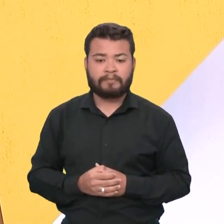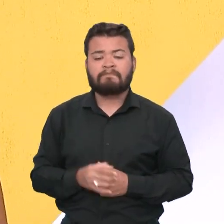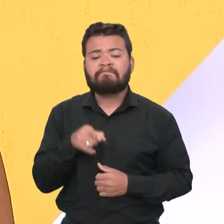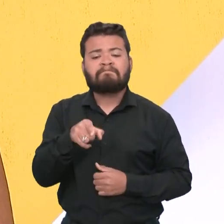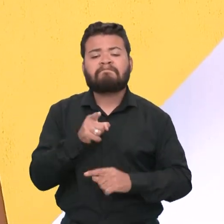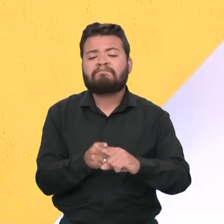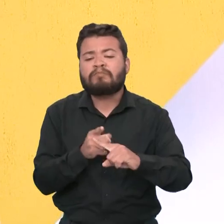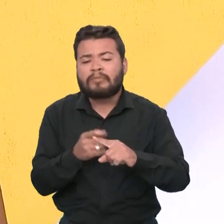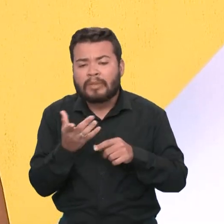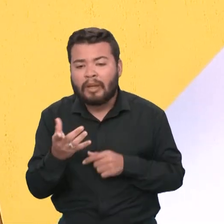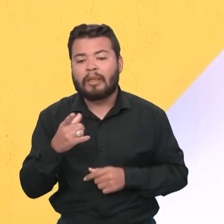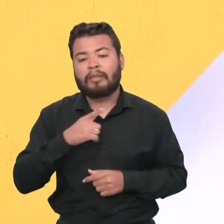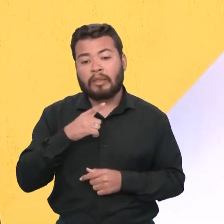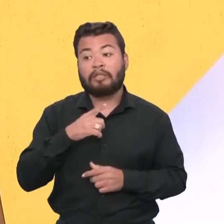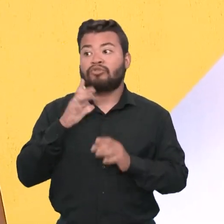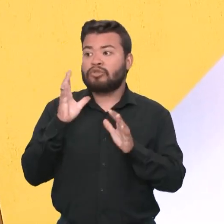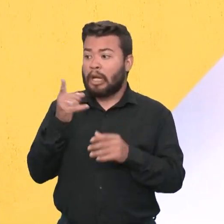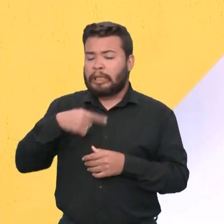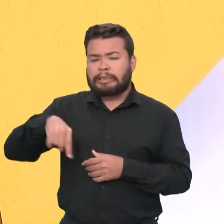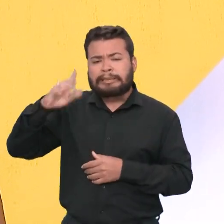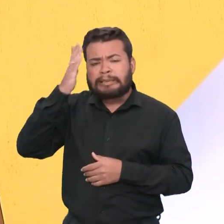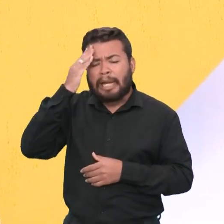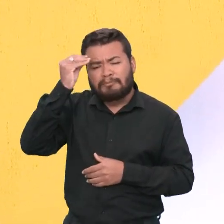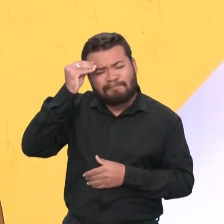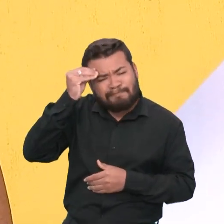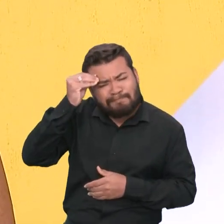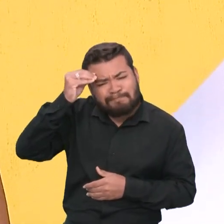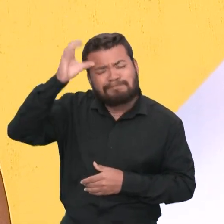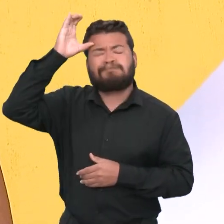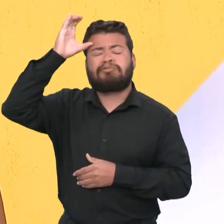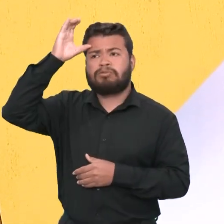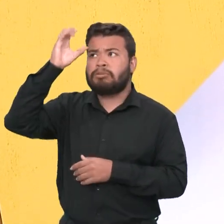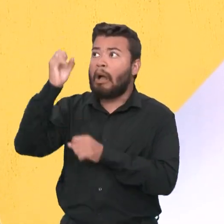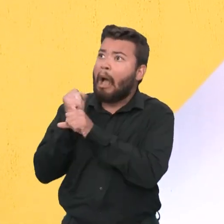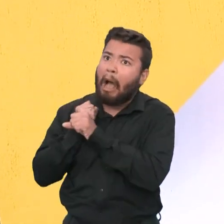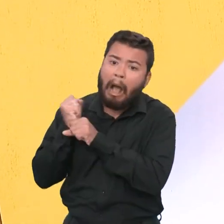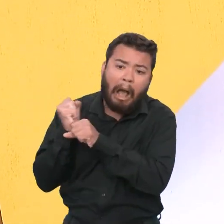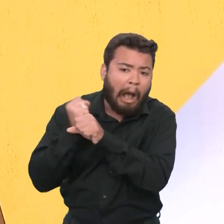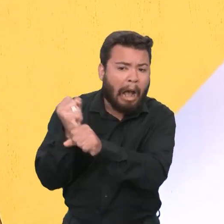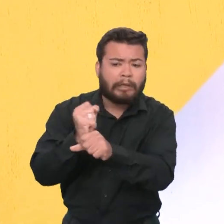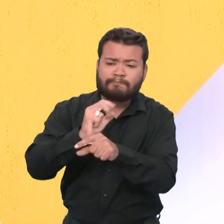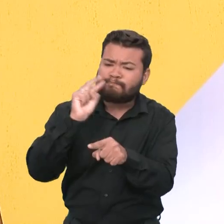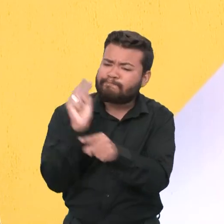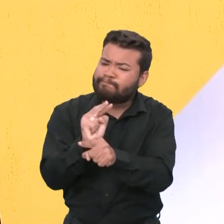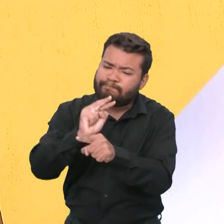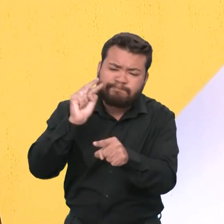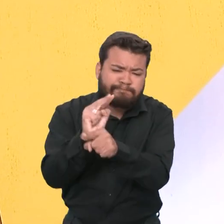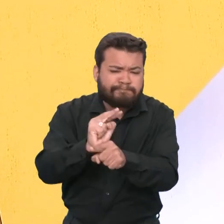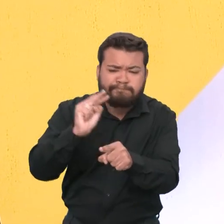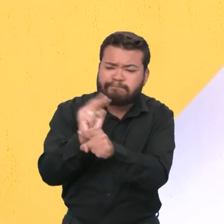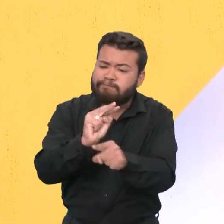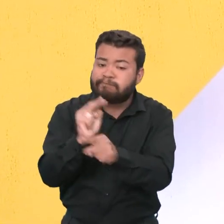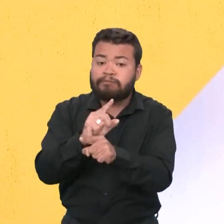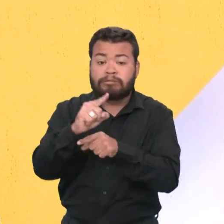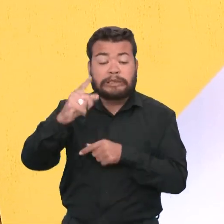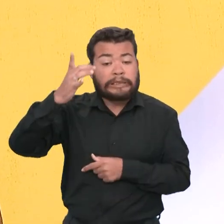essa sabedoria de 40 mil anos mantendo todo um continente de pé para